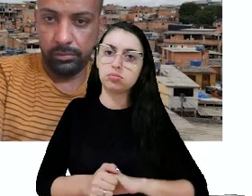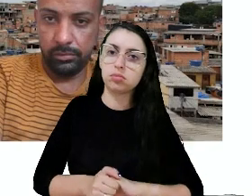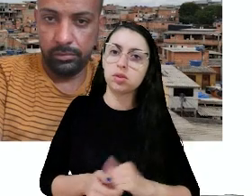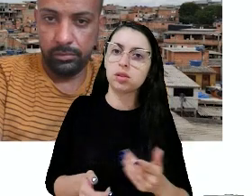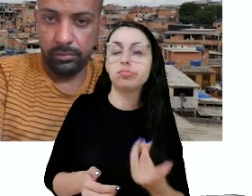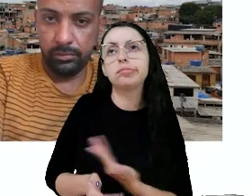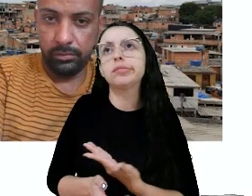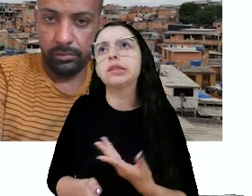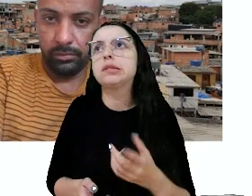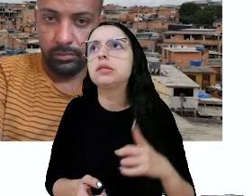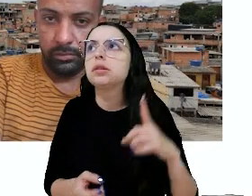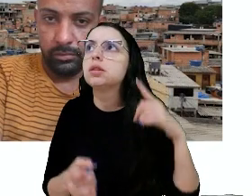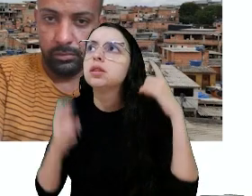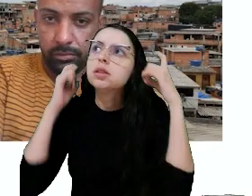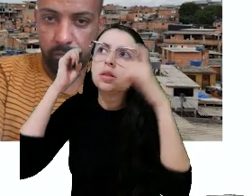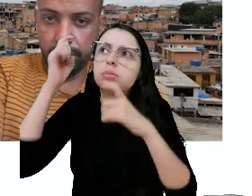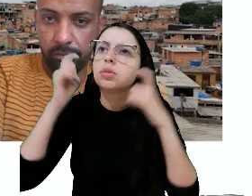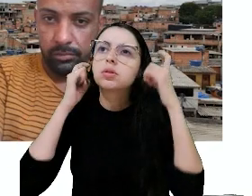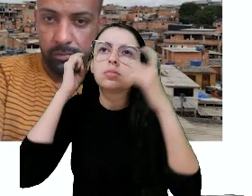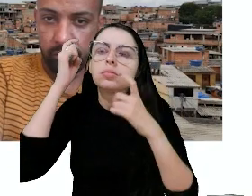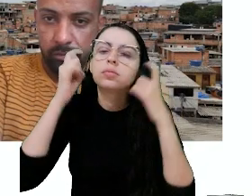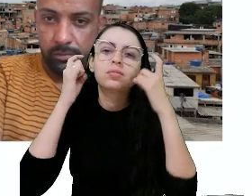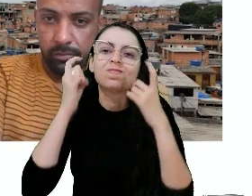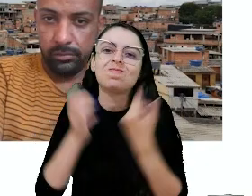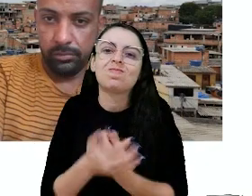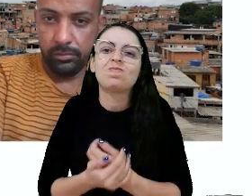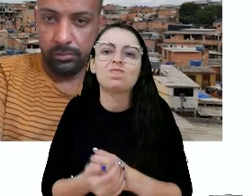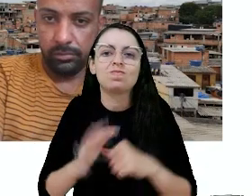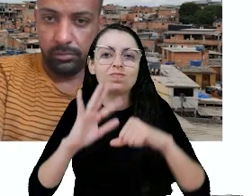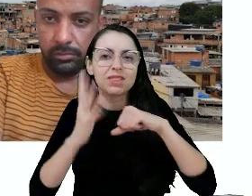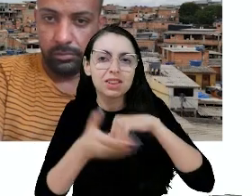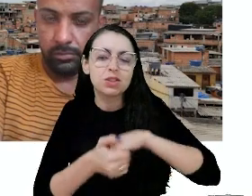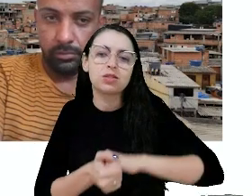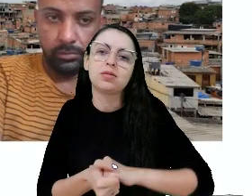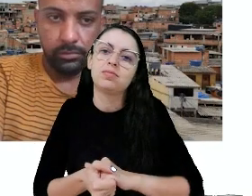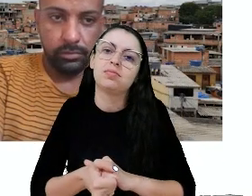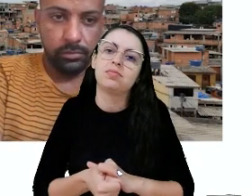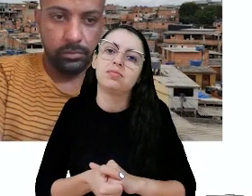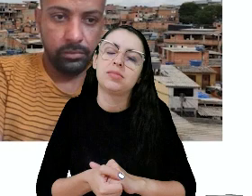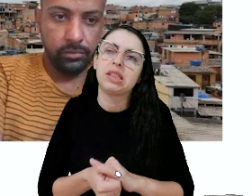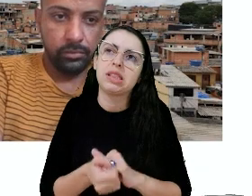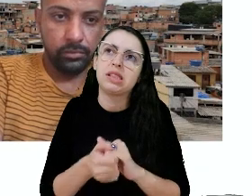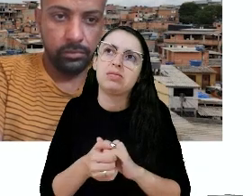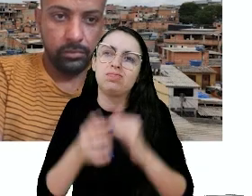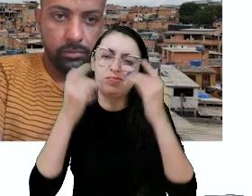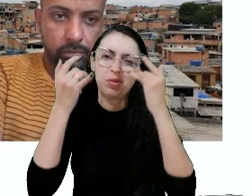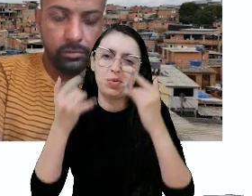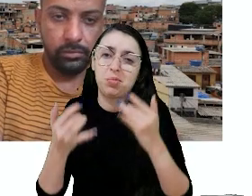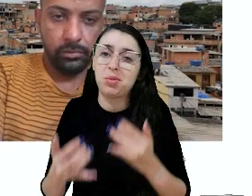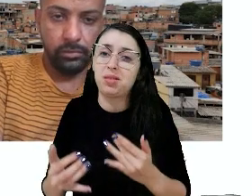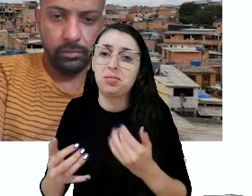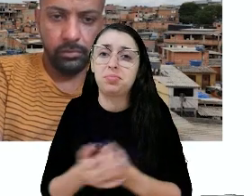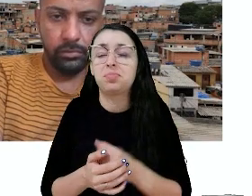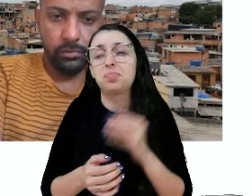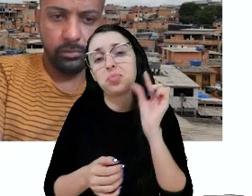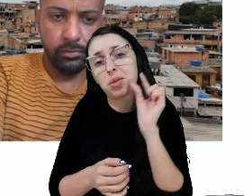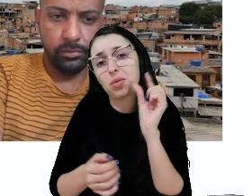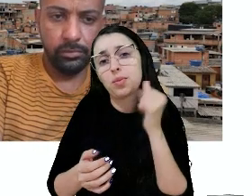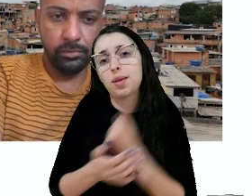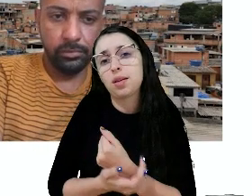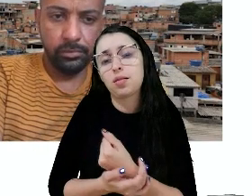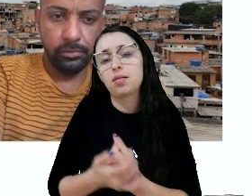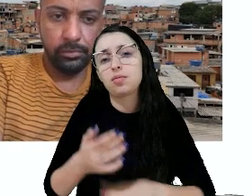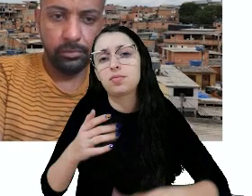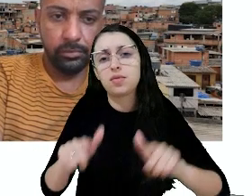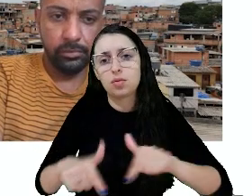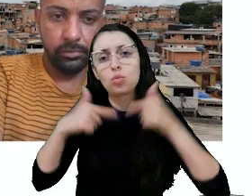estamos pelejando nesse momento terrivelmente cruel da pandemia, diante de um cenário devastador e com pouquíssimas atuações governamentais